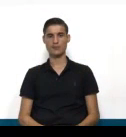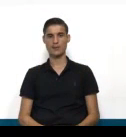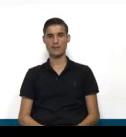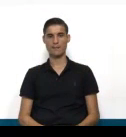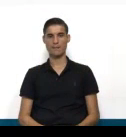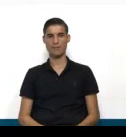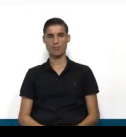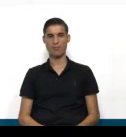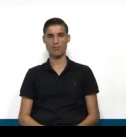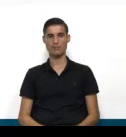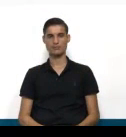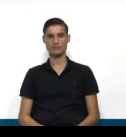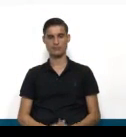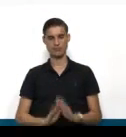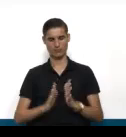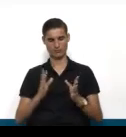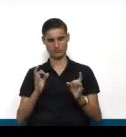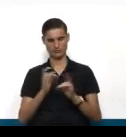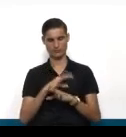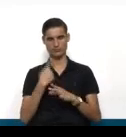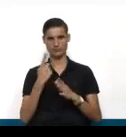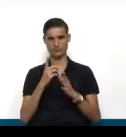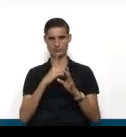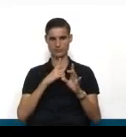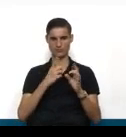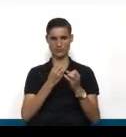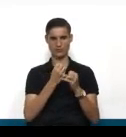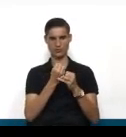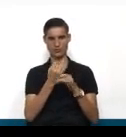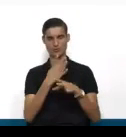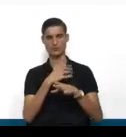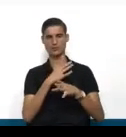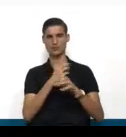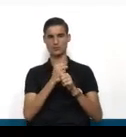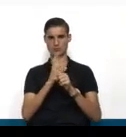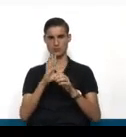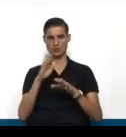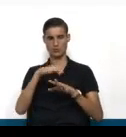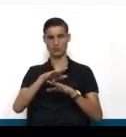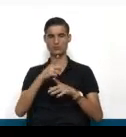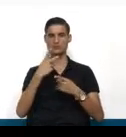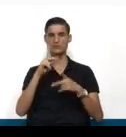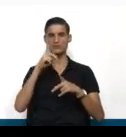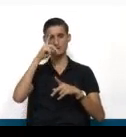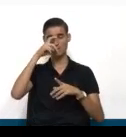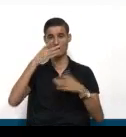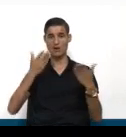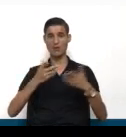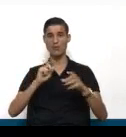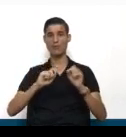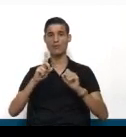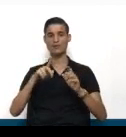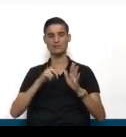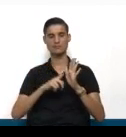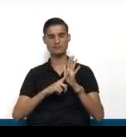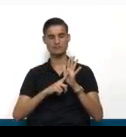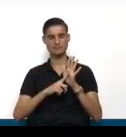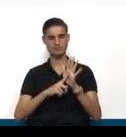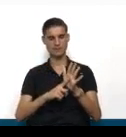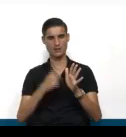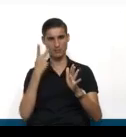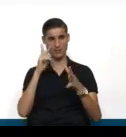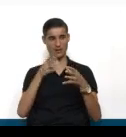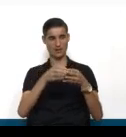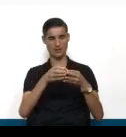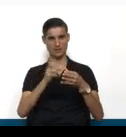Resolvida a equação, né? Continuando a resolução, resolvida a equação da onda, o seu desafio agora é apresentar para